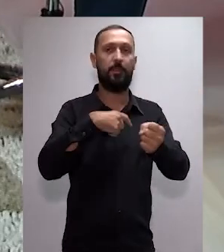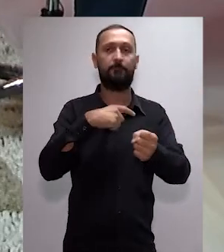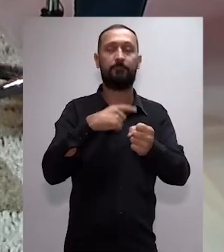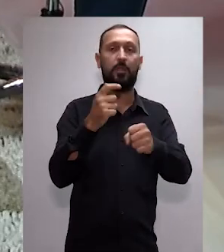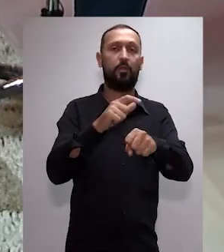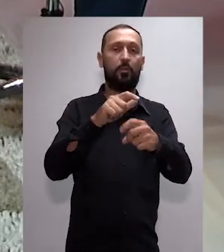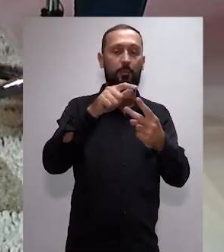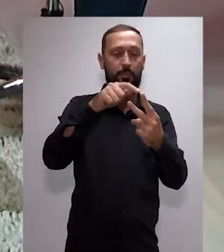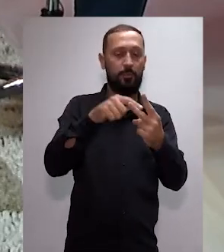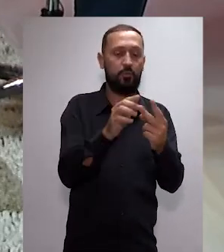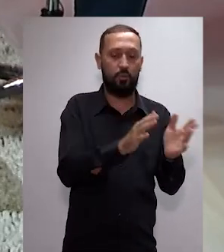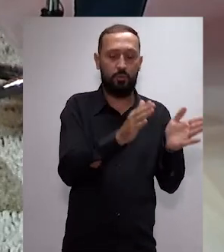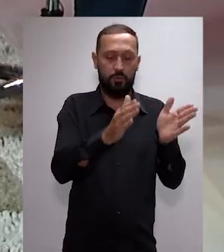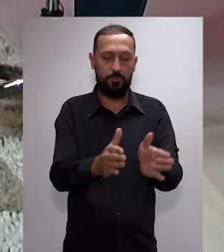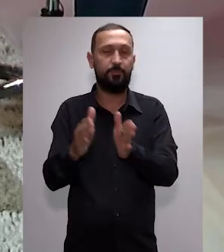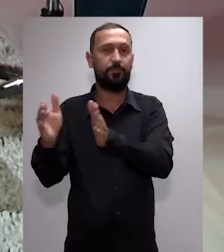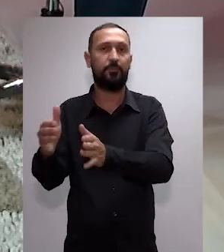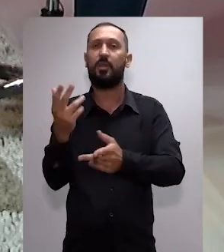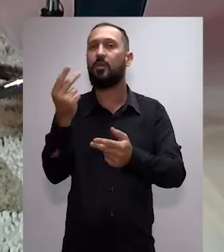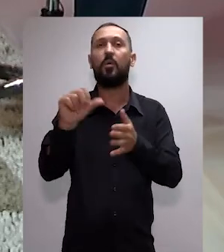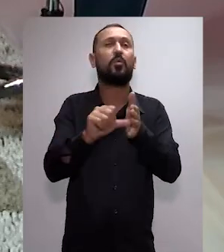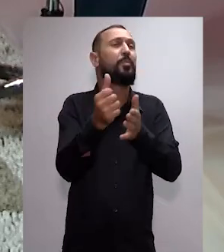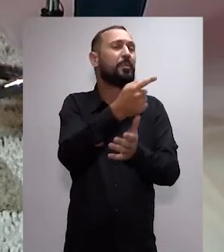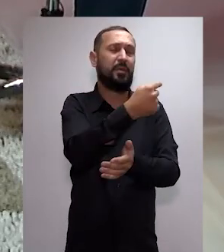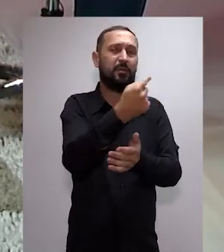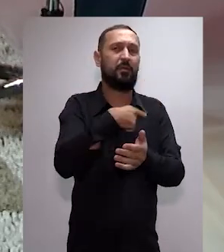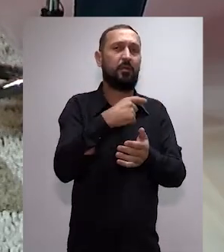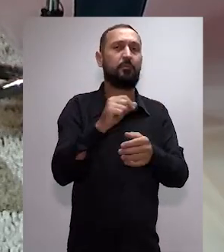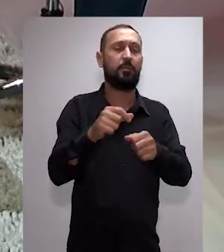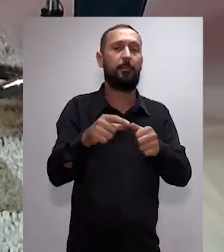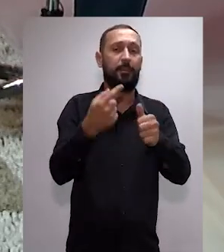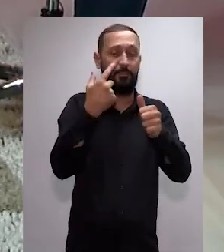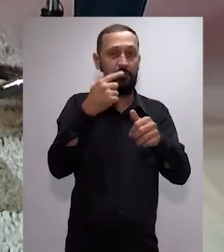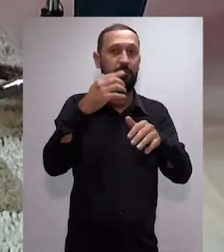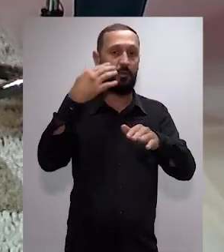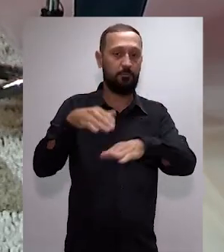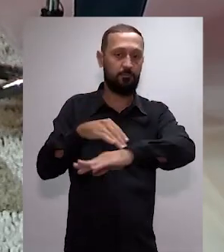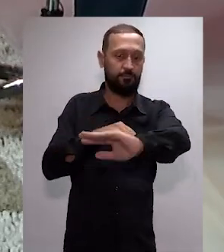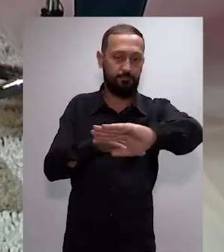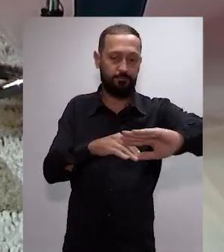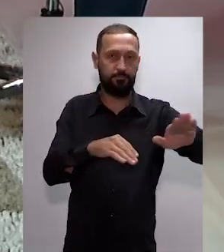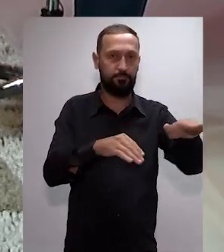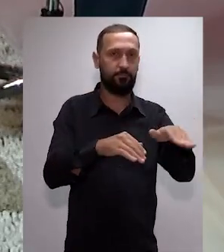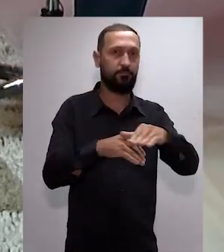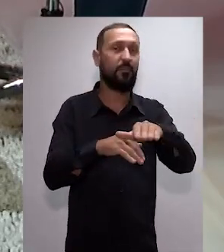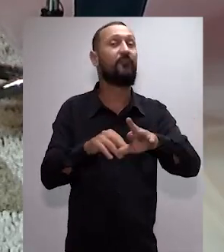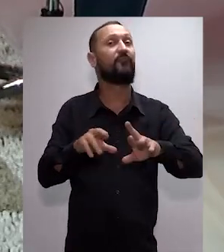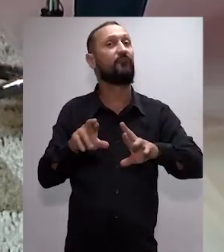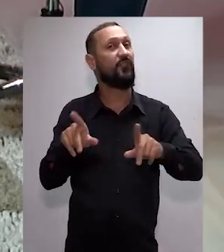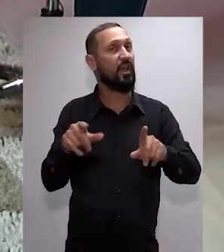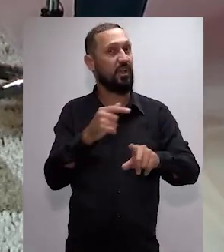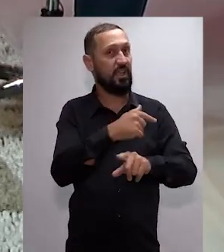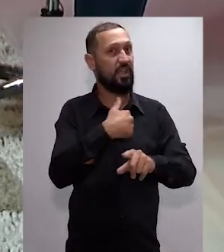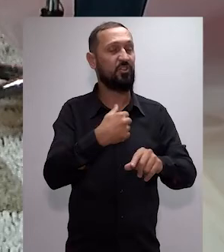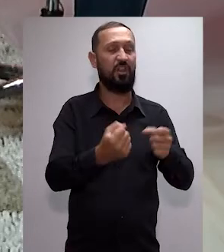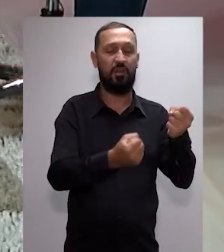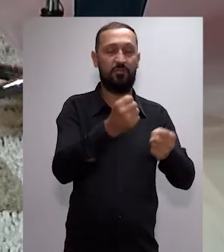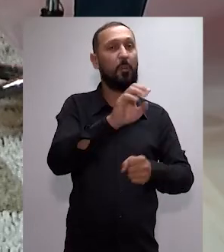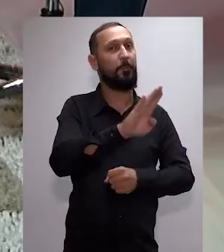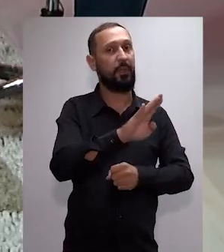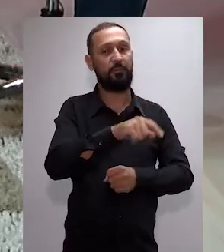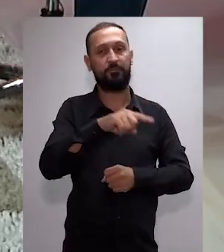Essa prova é dividida em 2 etapas, igual lá do processo de primeira habilitação. Tem a parte da baliza, claro que a baliza é diferente da